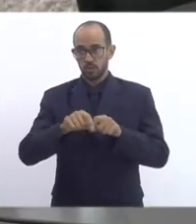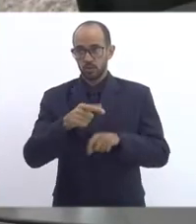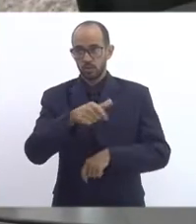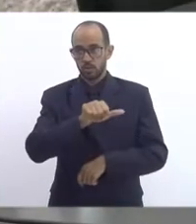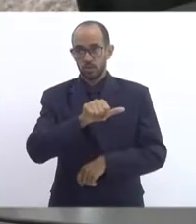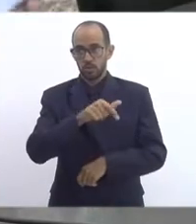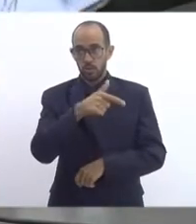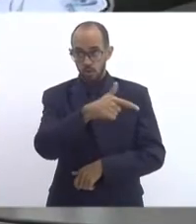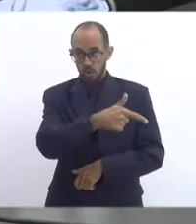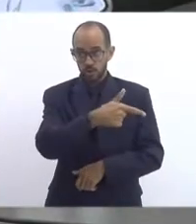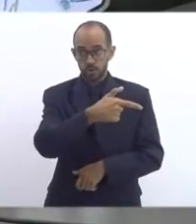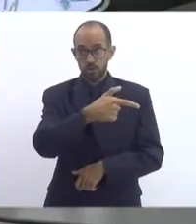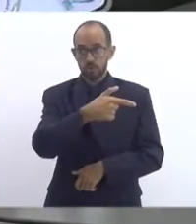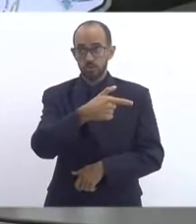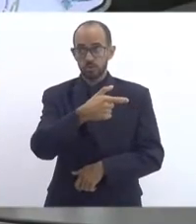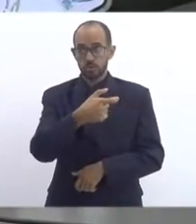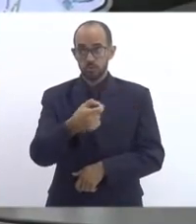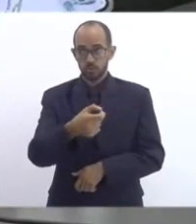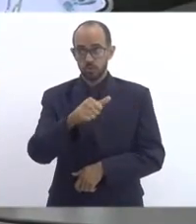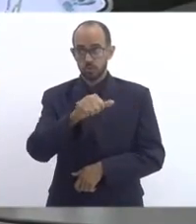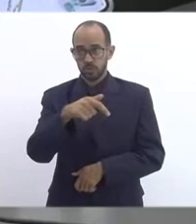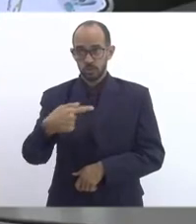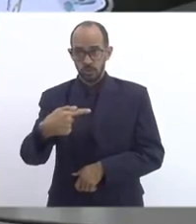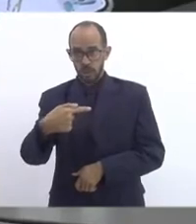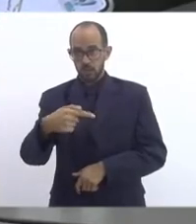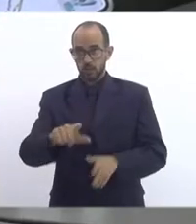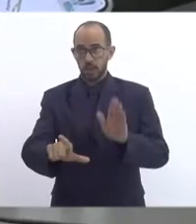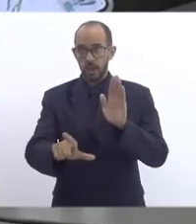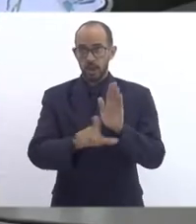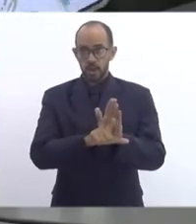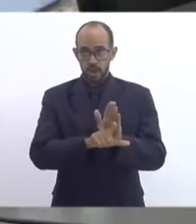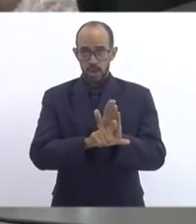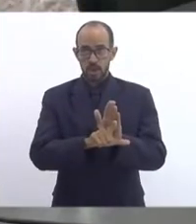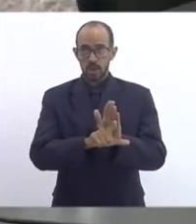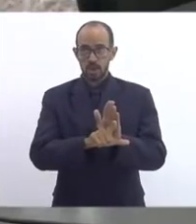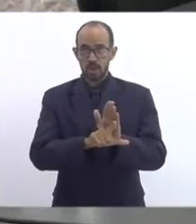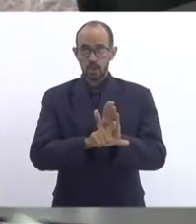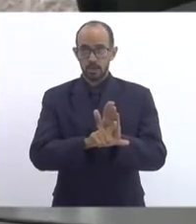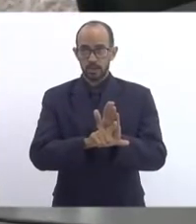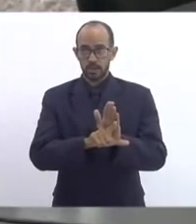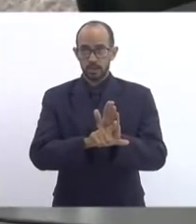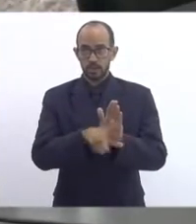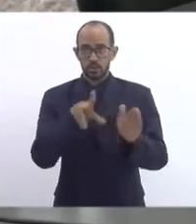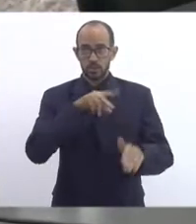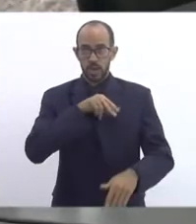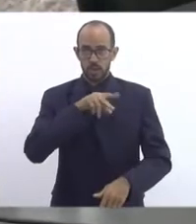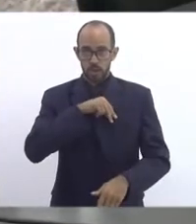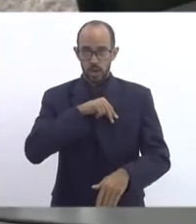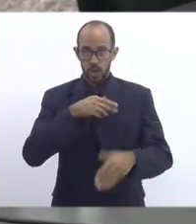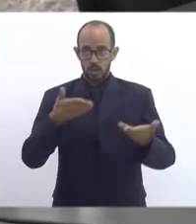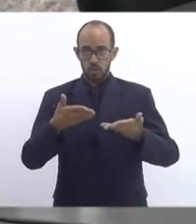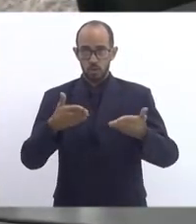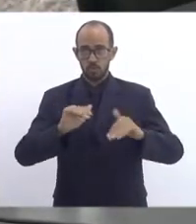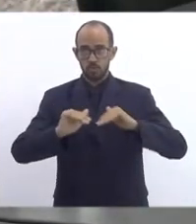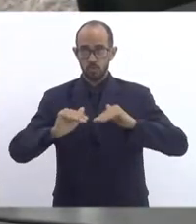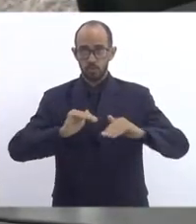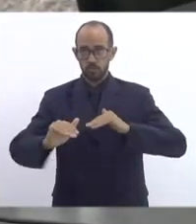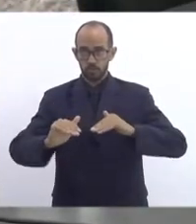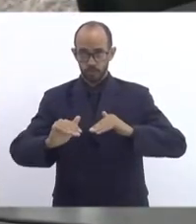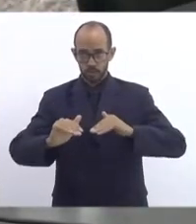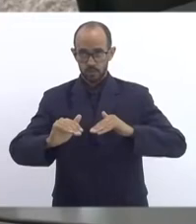2017, foi criada a lei do crachá. No crachá está escrito as deficiências. Hoje, o movimento da pessoa com deficiência... Depende do colar.